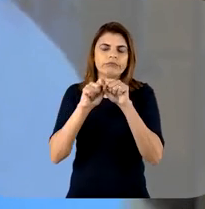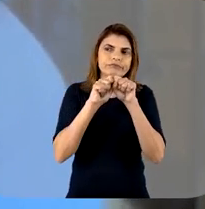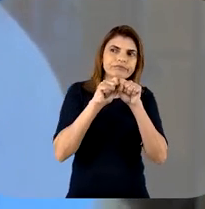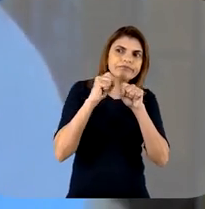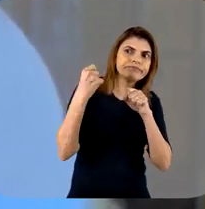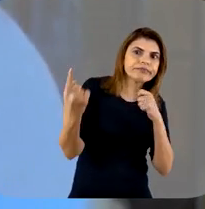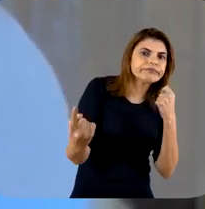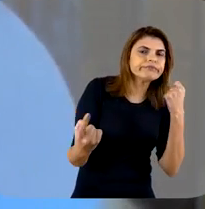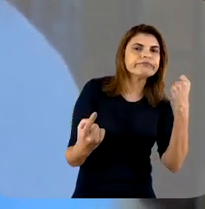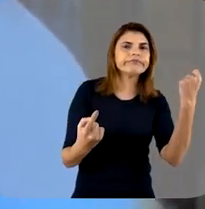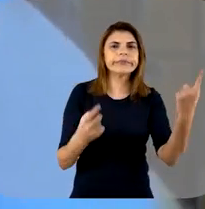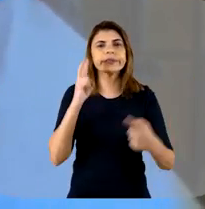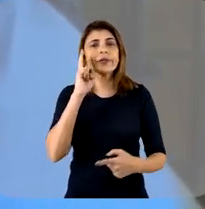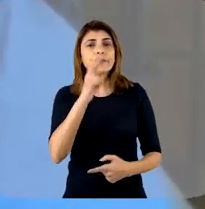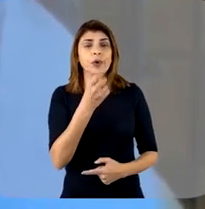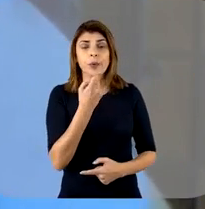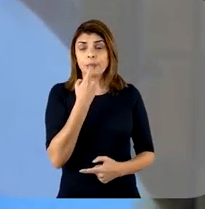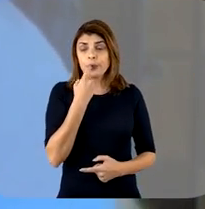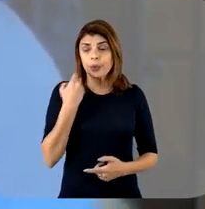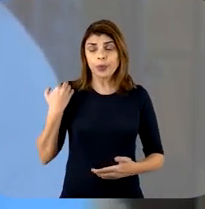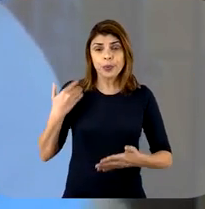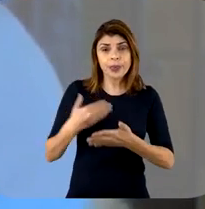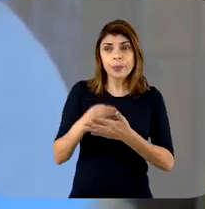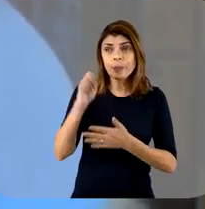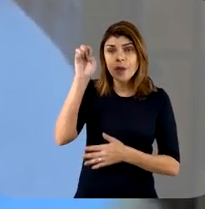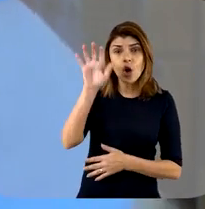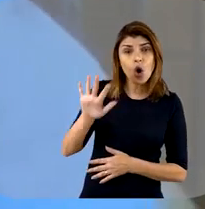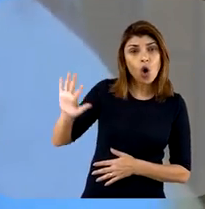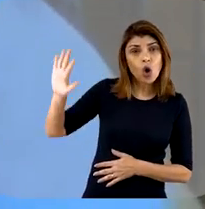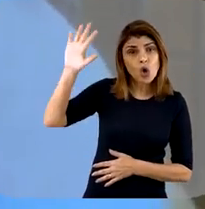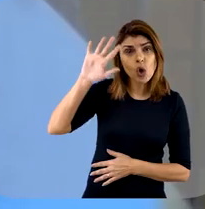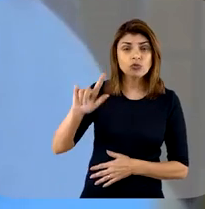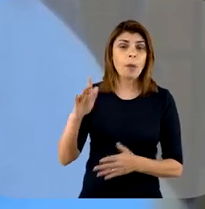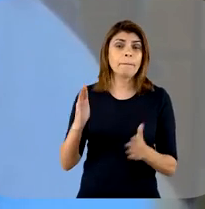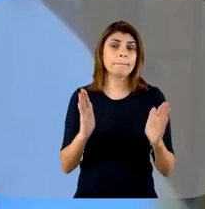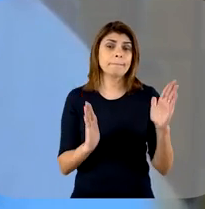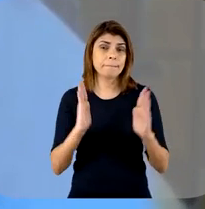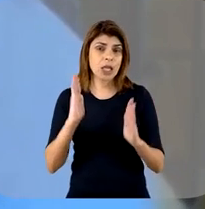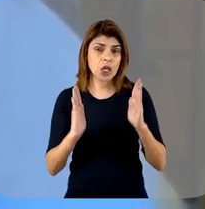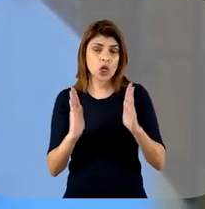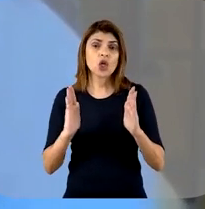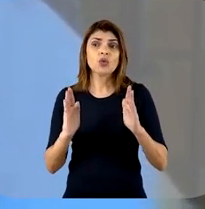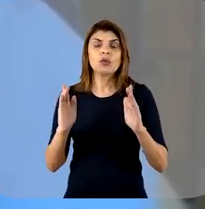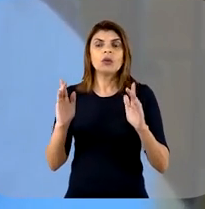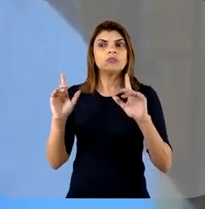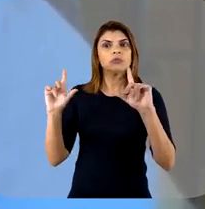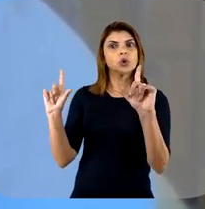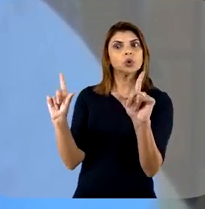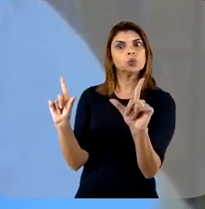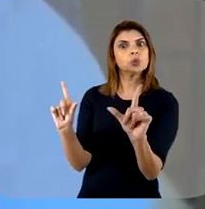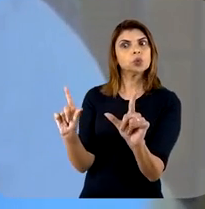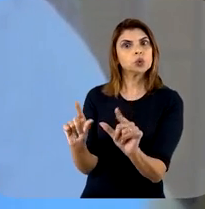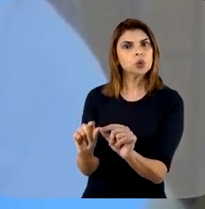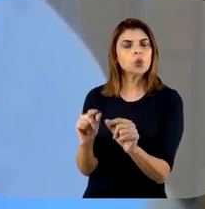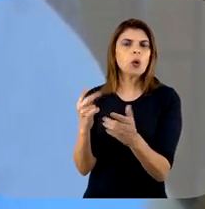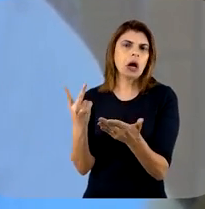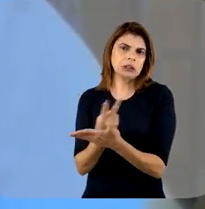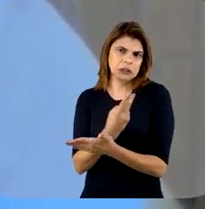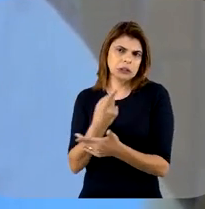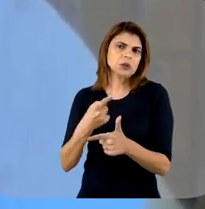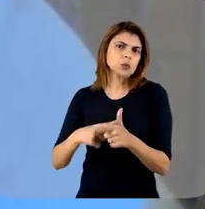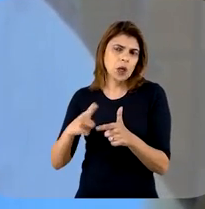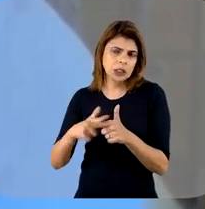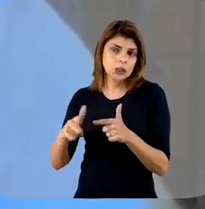gente tem visto recentemente, né, na Europa, depois de um período de redução, de bastante redução, né, Você